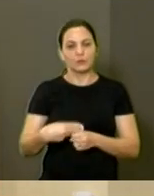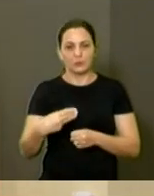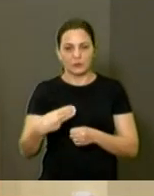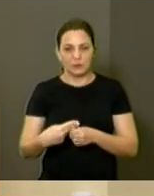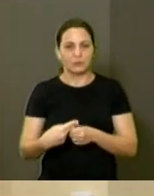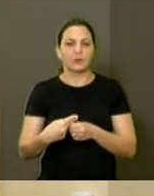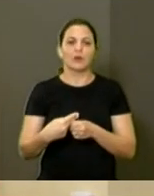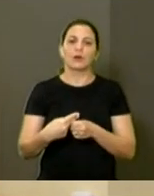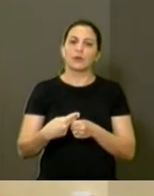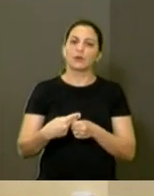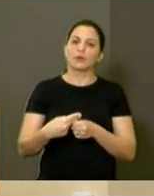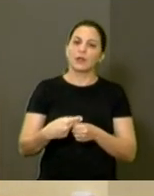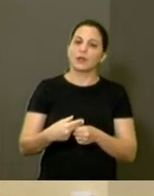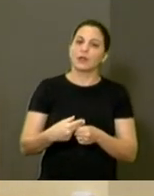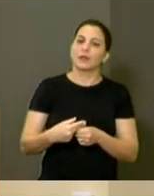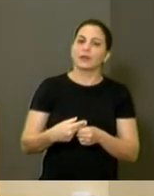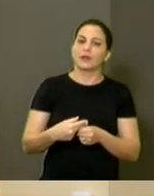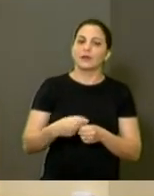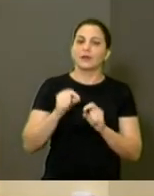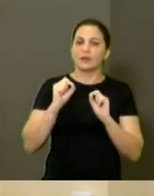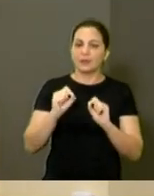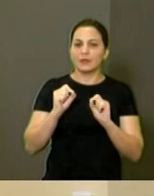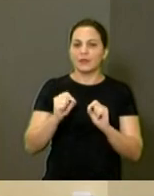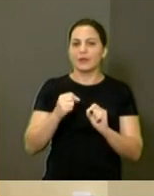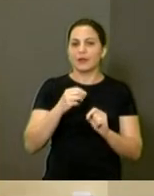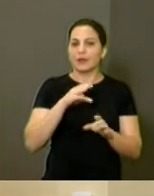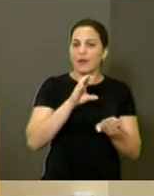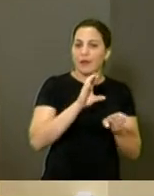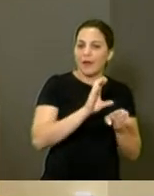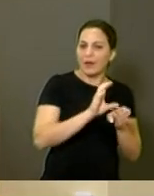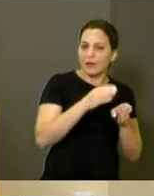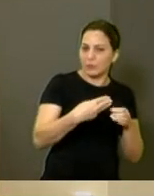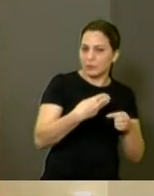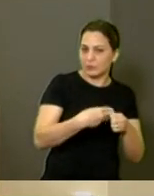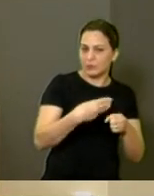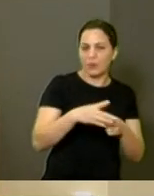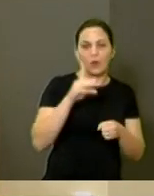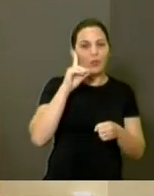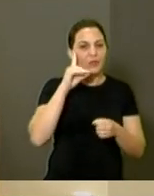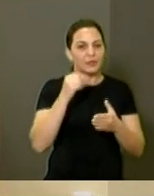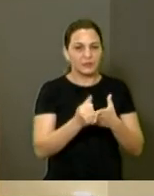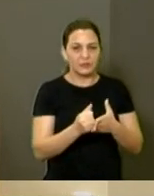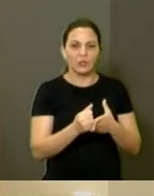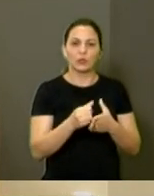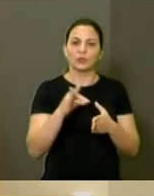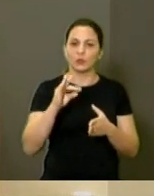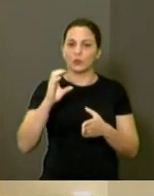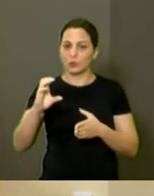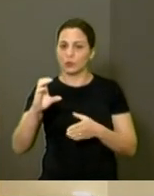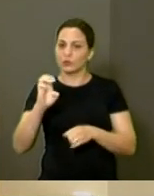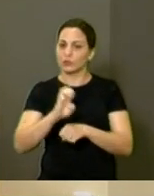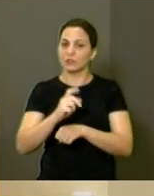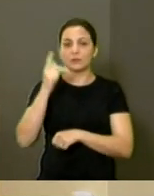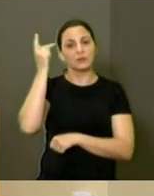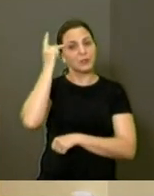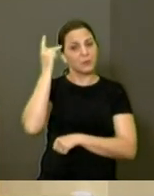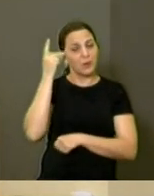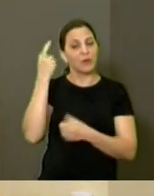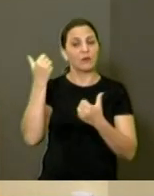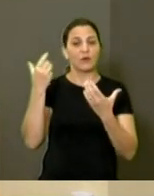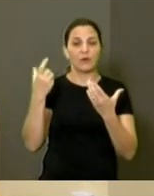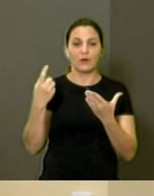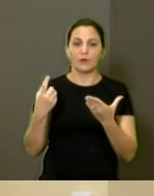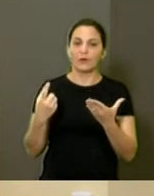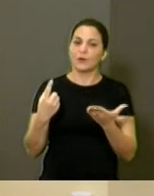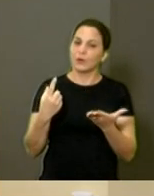possibilidade da eventualidade por exemplo desta Câmara manter a decisão do Tribunal de Contas do Estado de São Paulo quero dizer pro